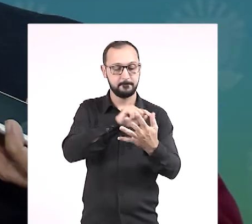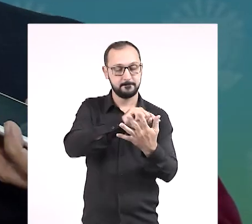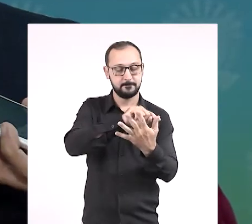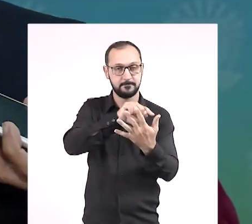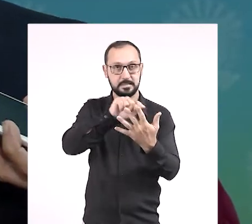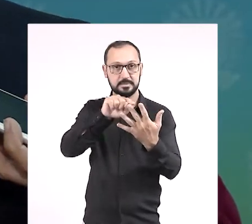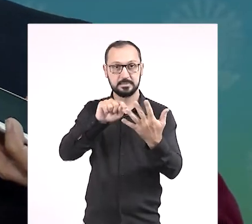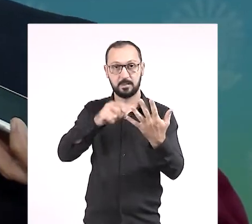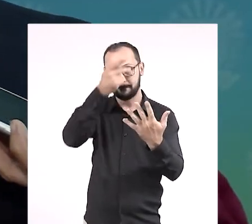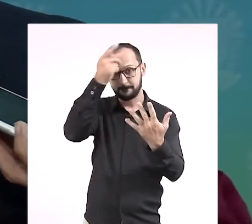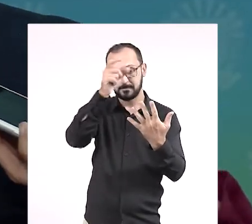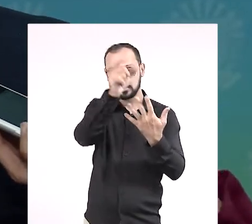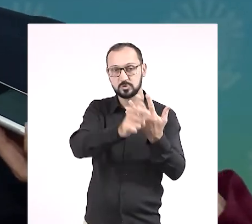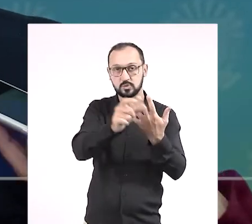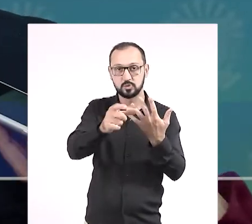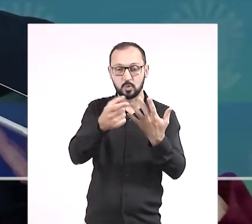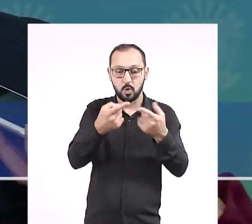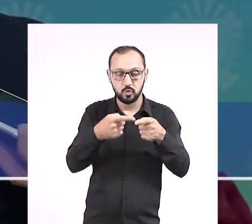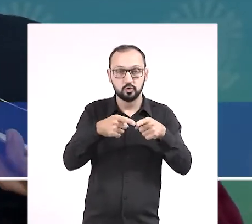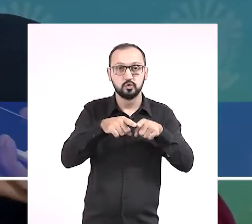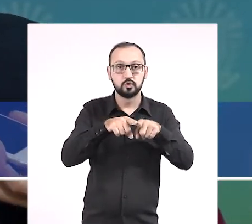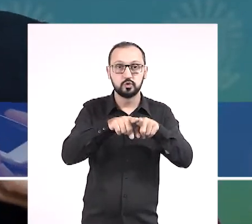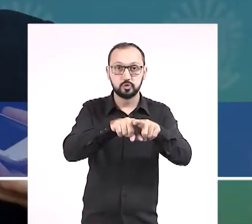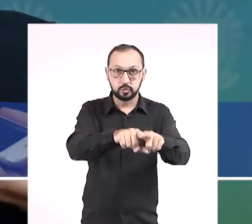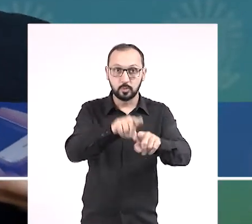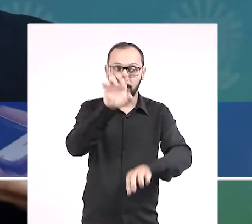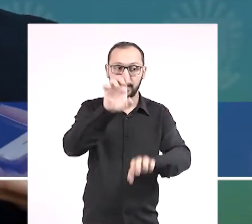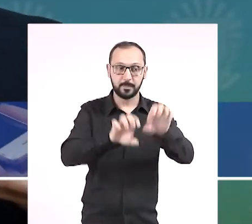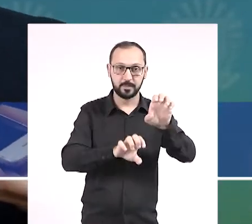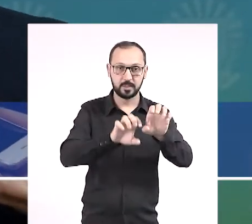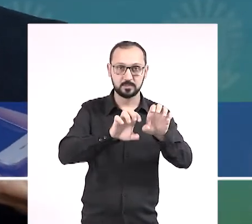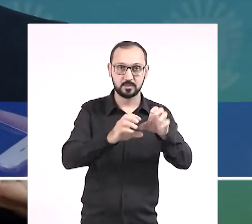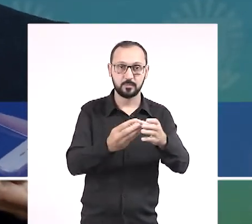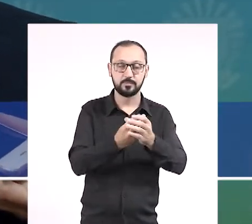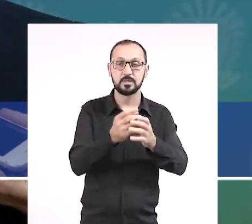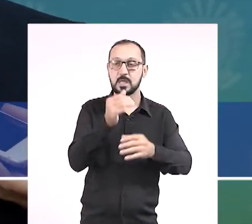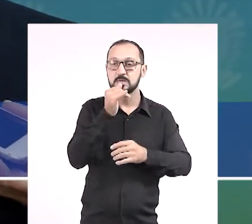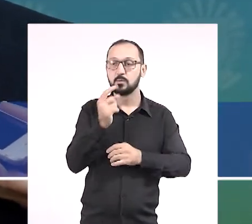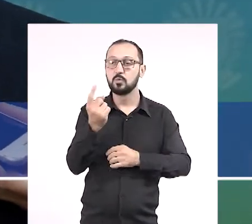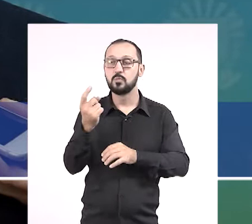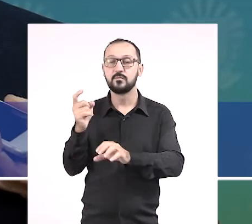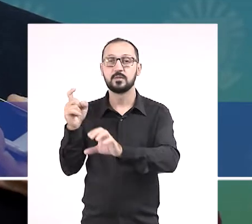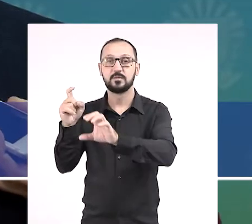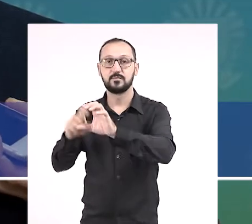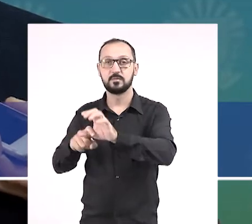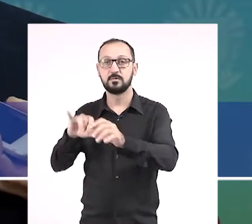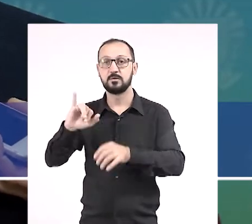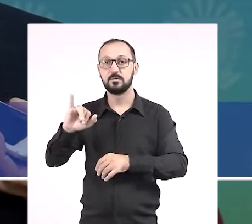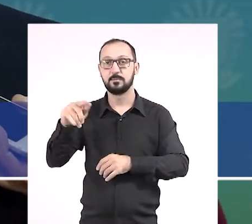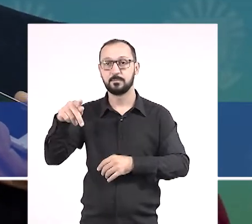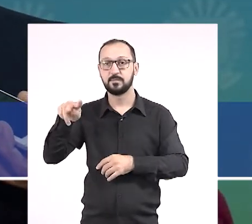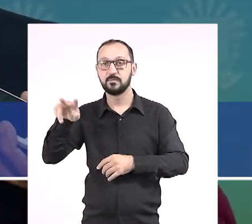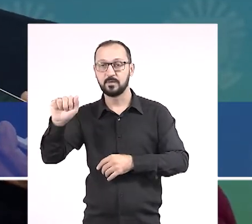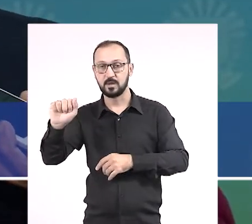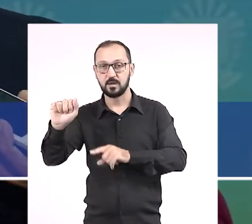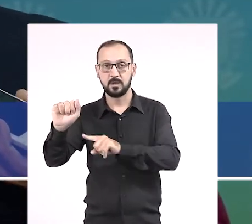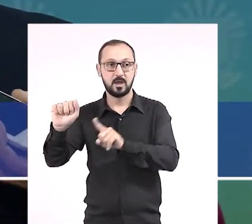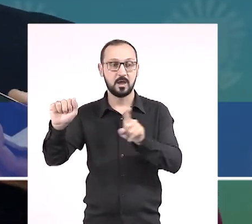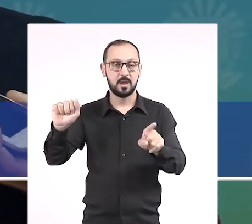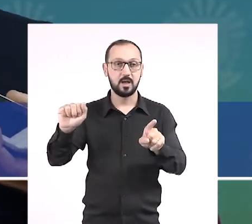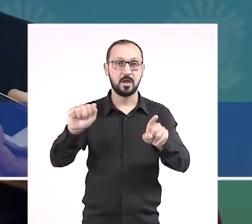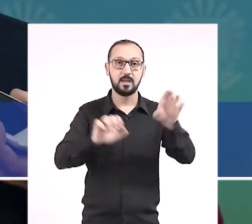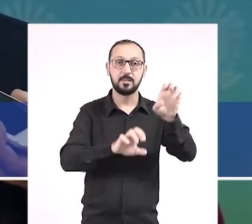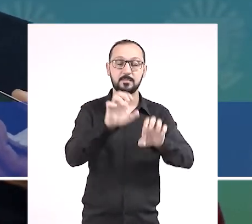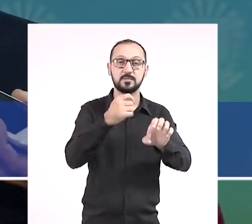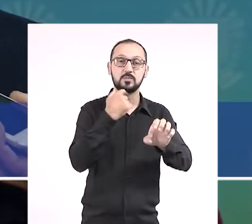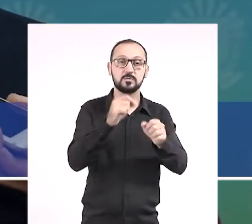uma sociedade com 5 sócios, eles têm uma empresa, e um desses sócios fica devendo, por exemplo, o IPVA,